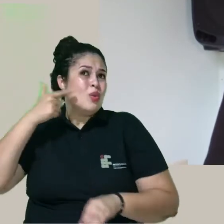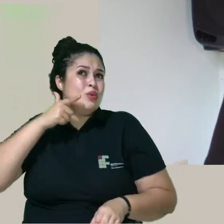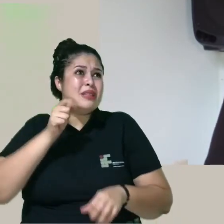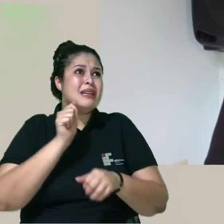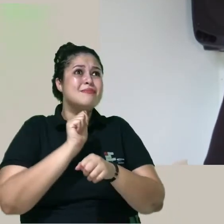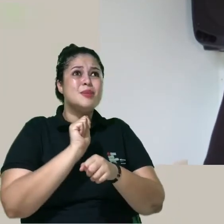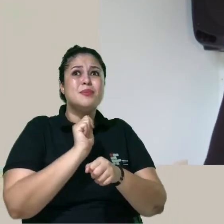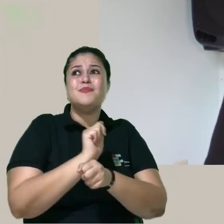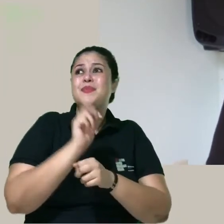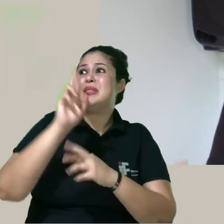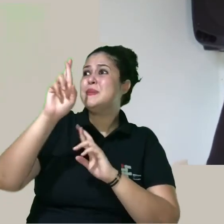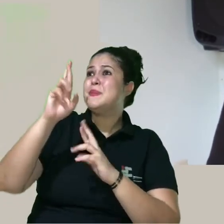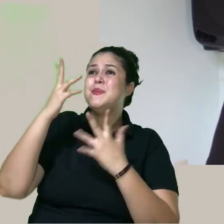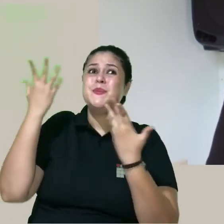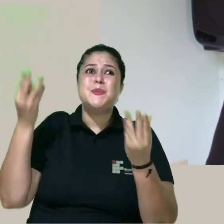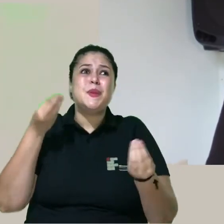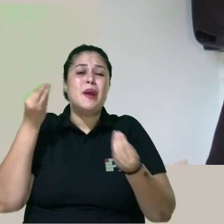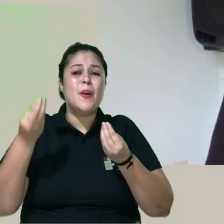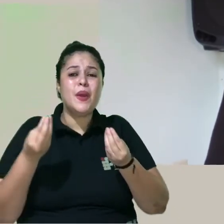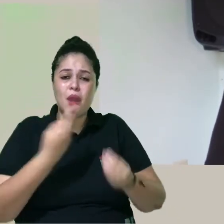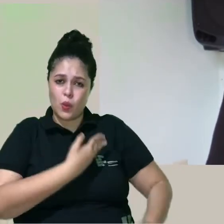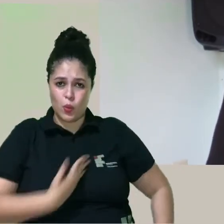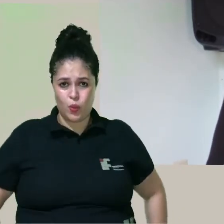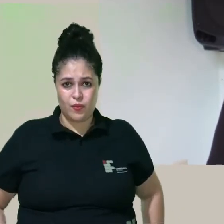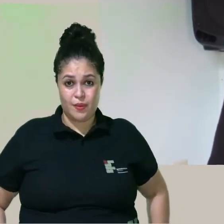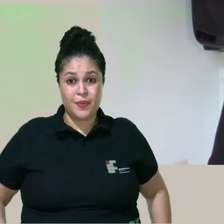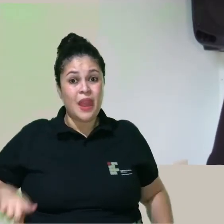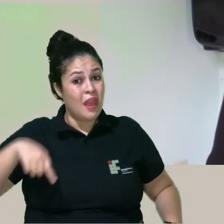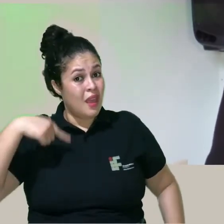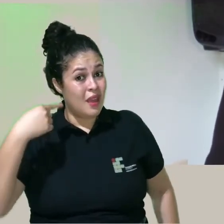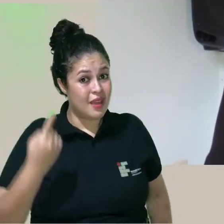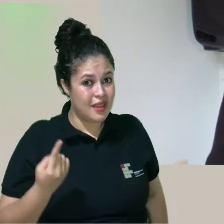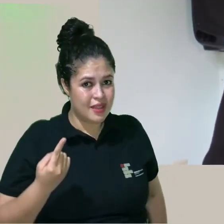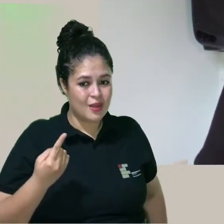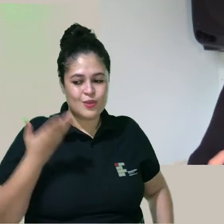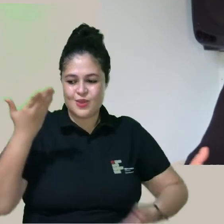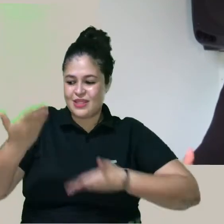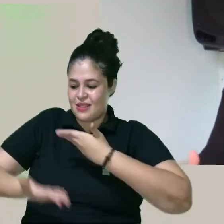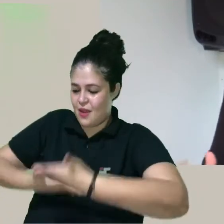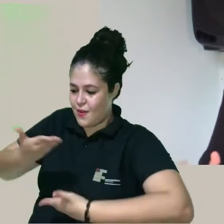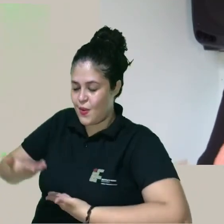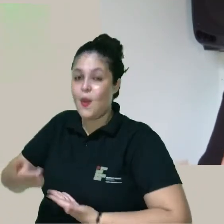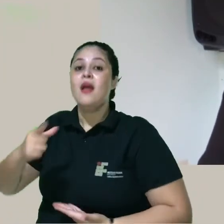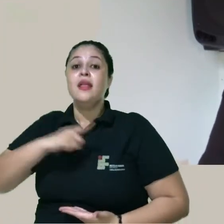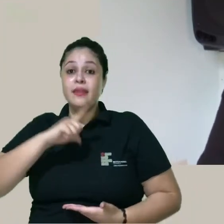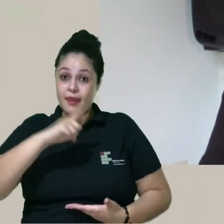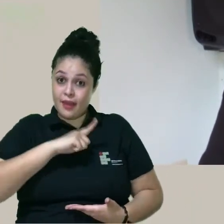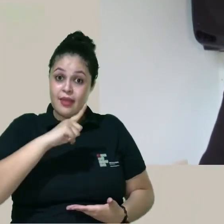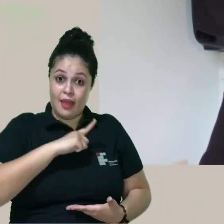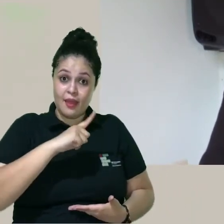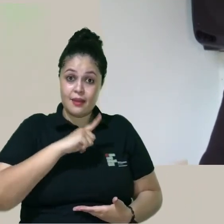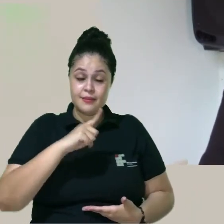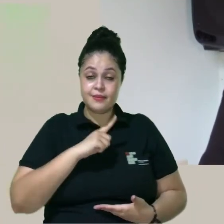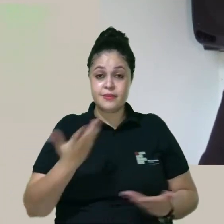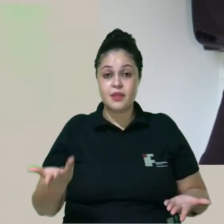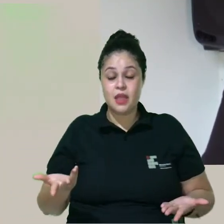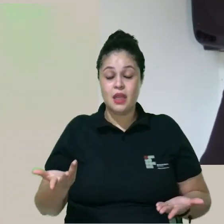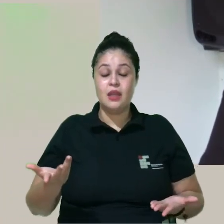esperar muito do nosso governo, né? E aí são os servidores que têm que